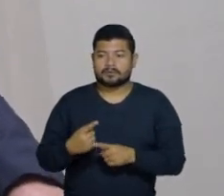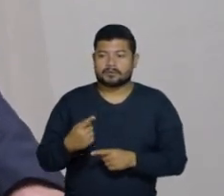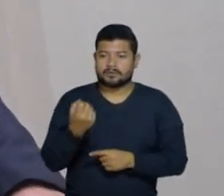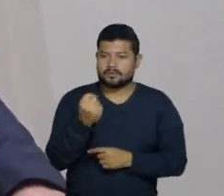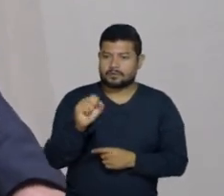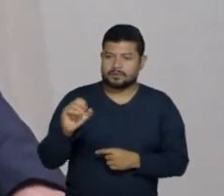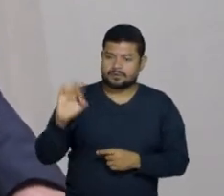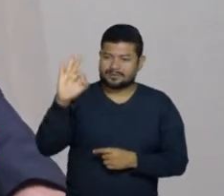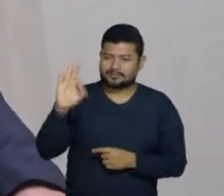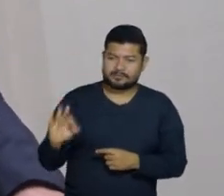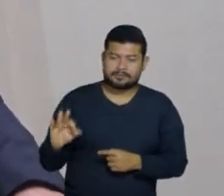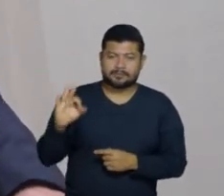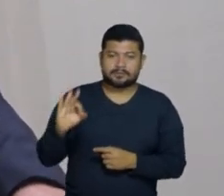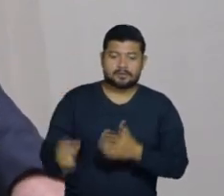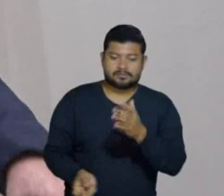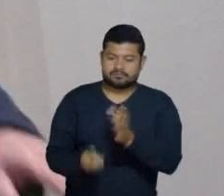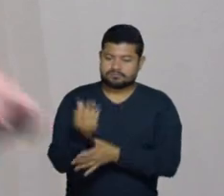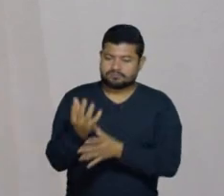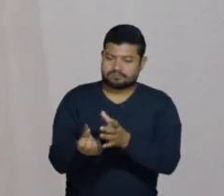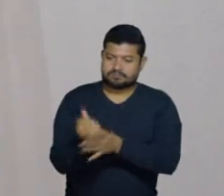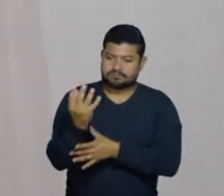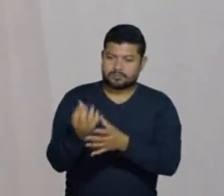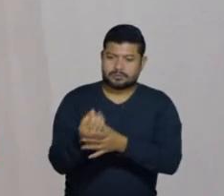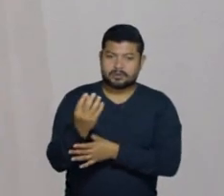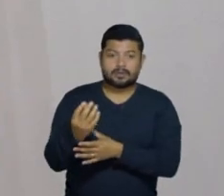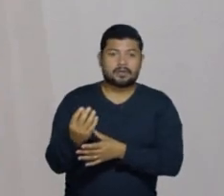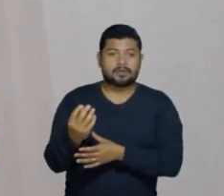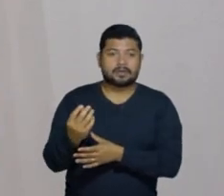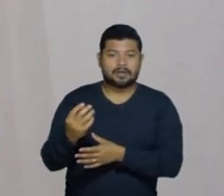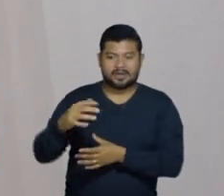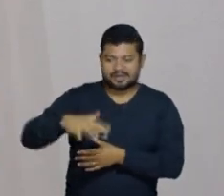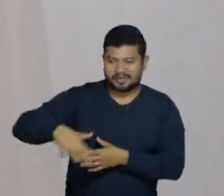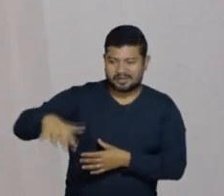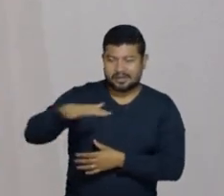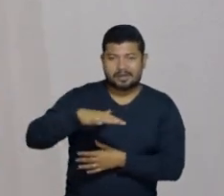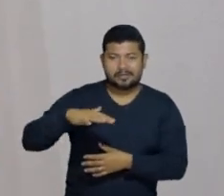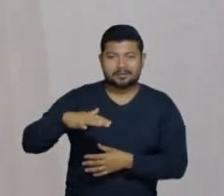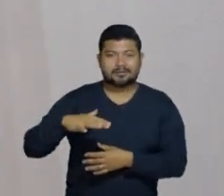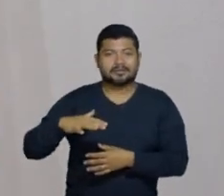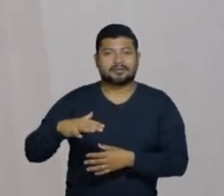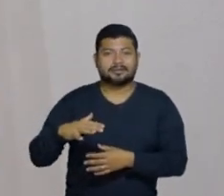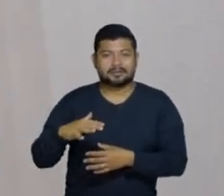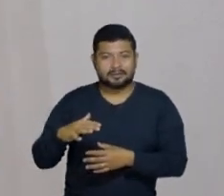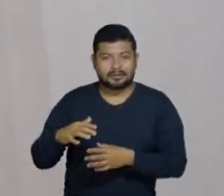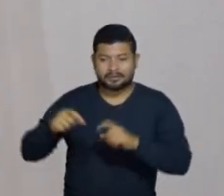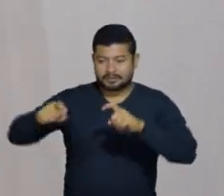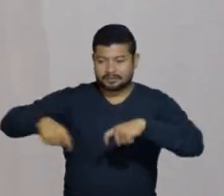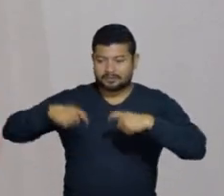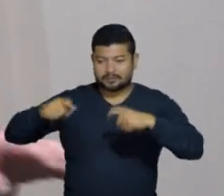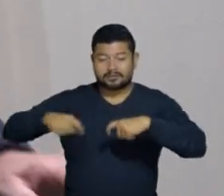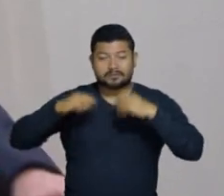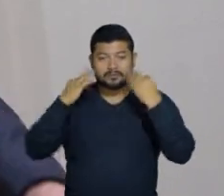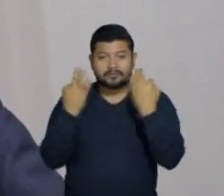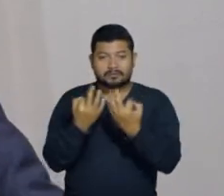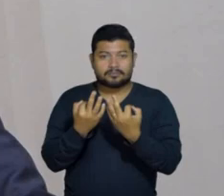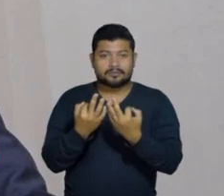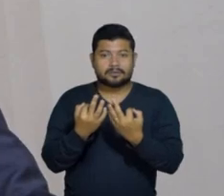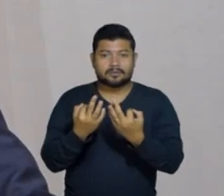80% do que é produzido na agricultura familiar chega à mesa de nossas